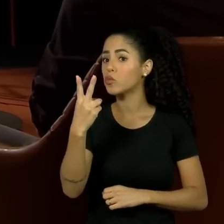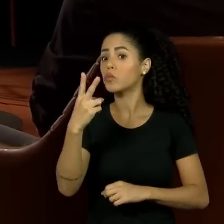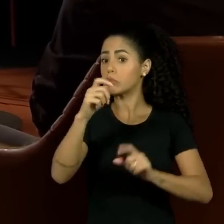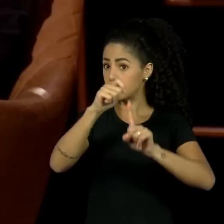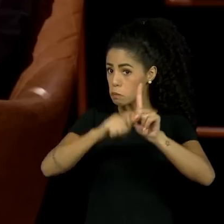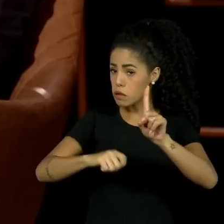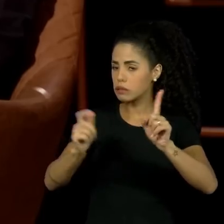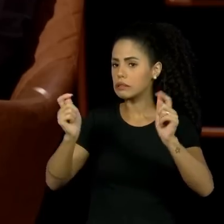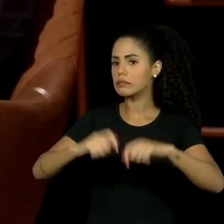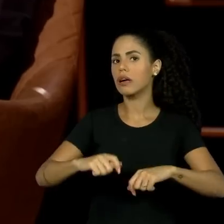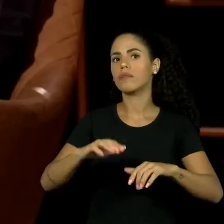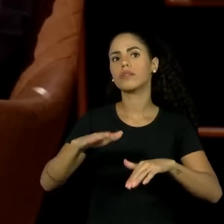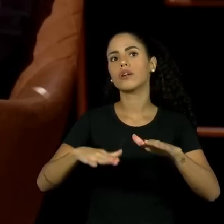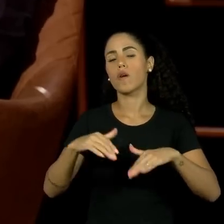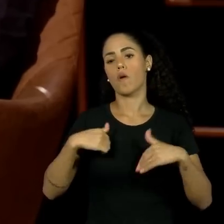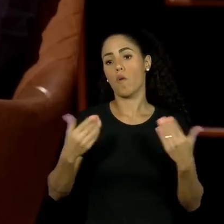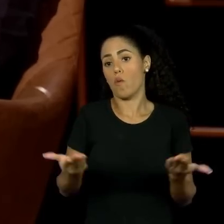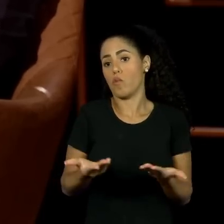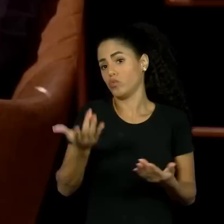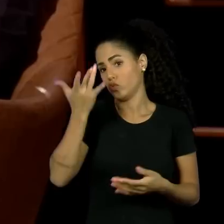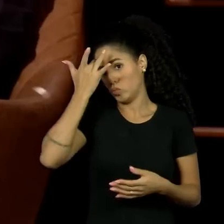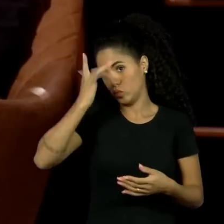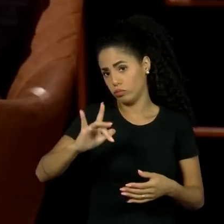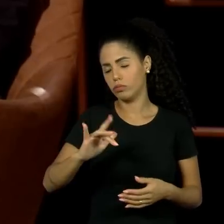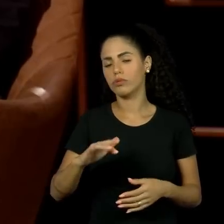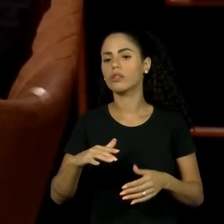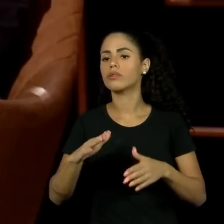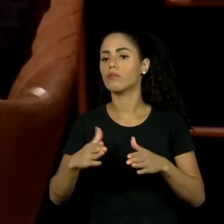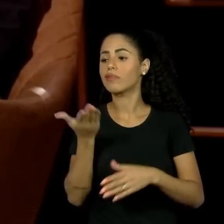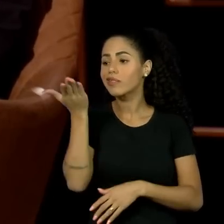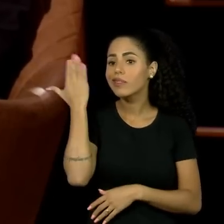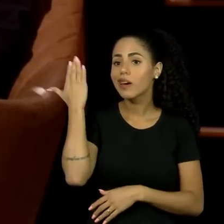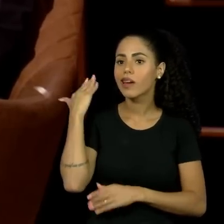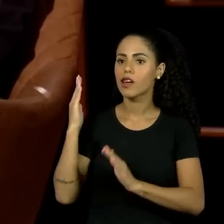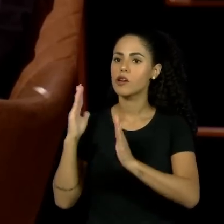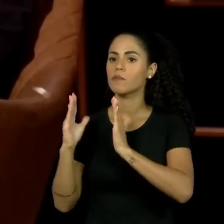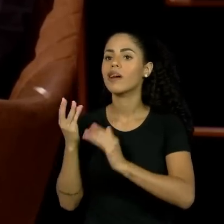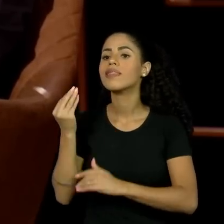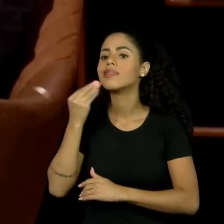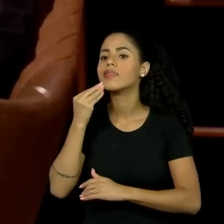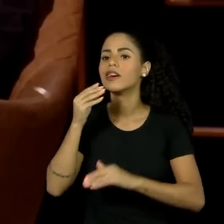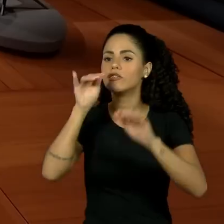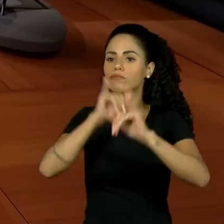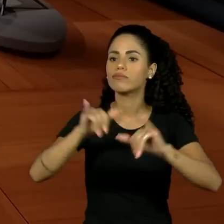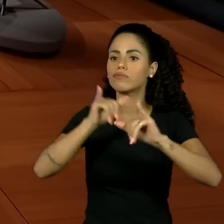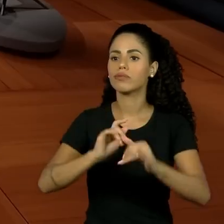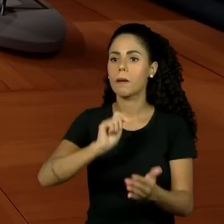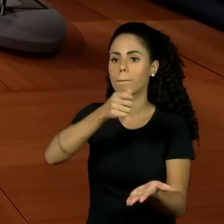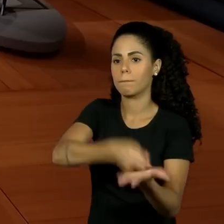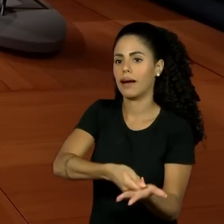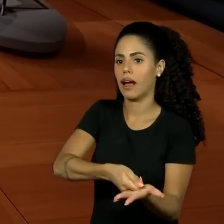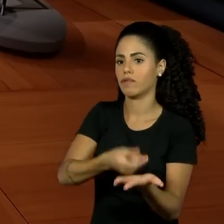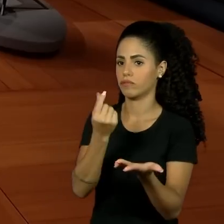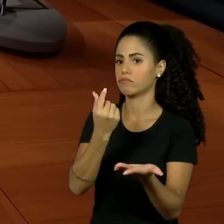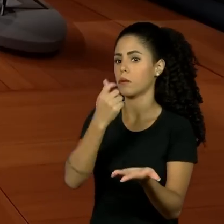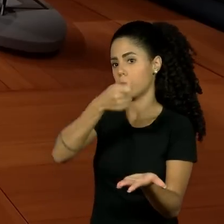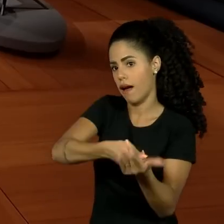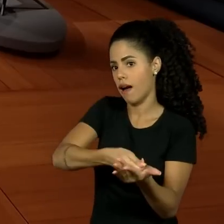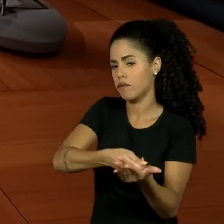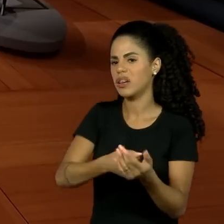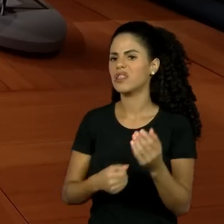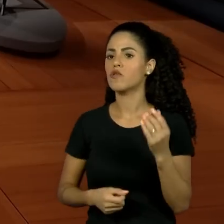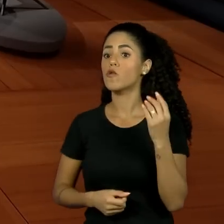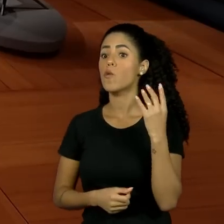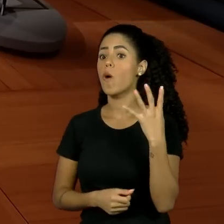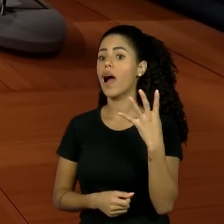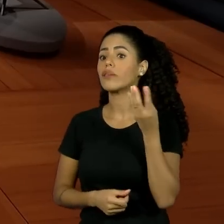naquela época tinha uma coisa, hoje eu não sei como é que é, mas naquela época, teste de publicidade era pago. Sim. Então, eu fazia 4